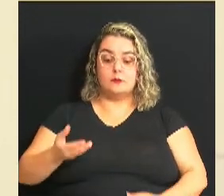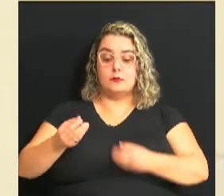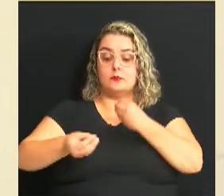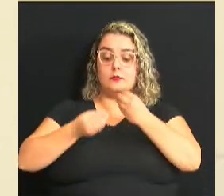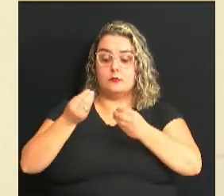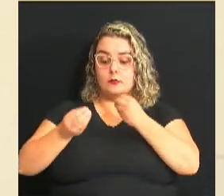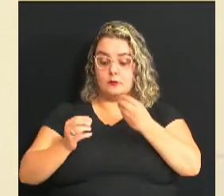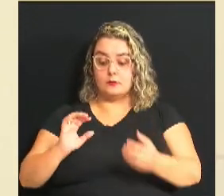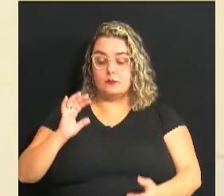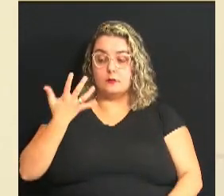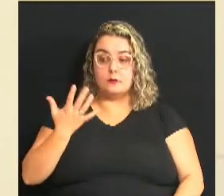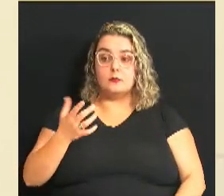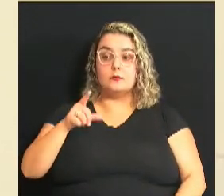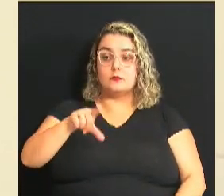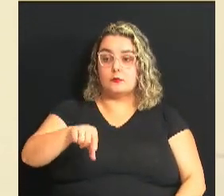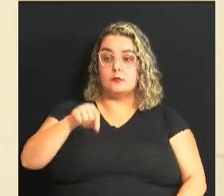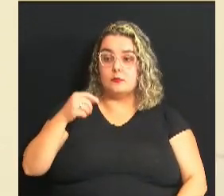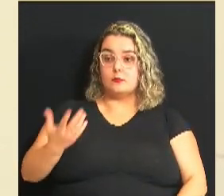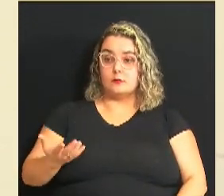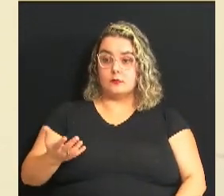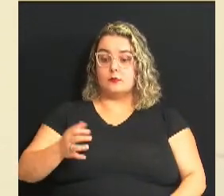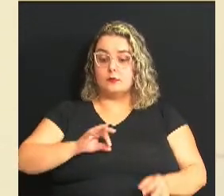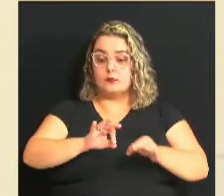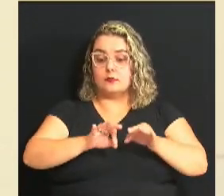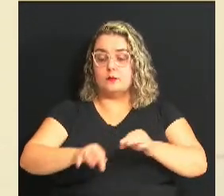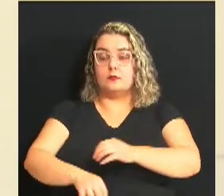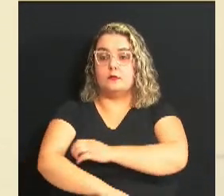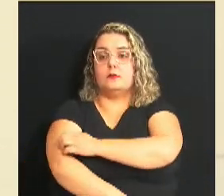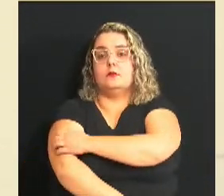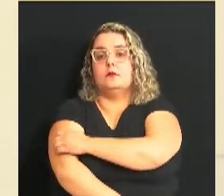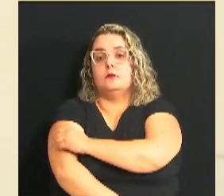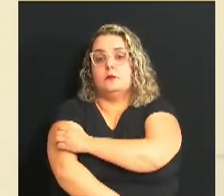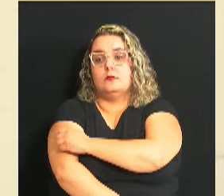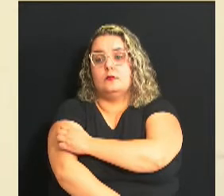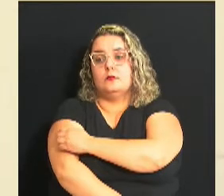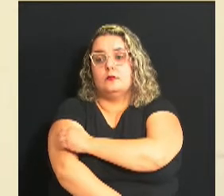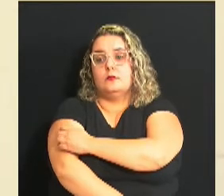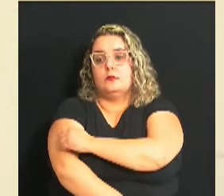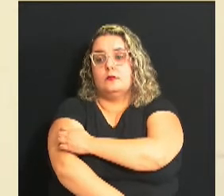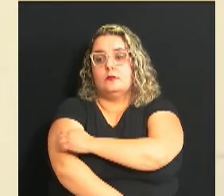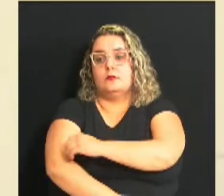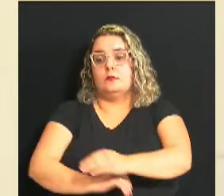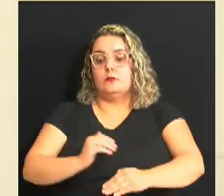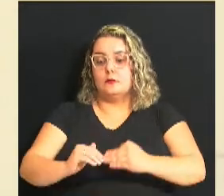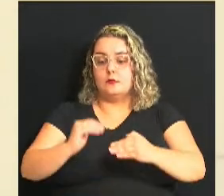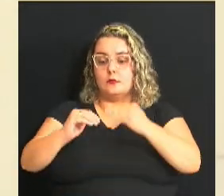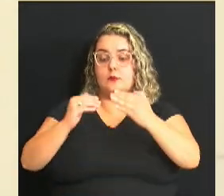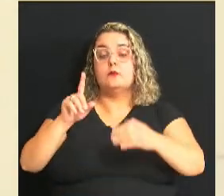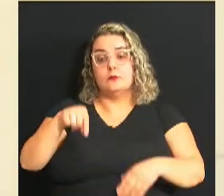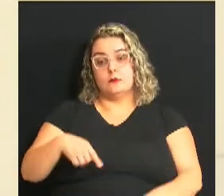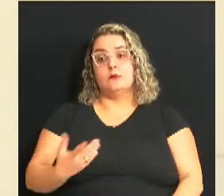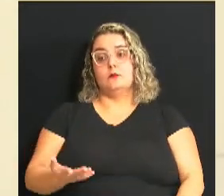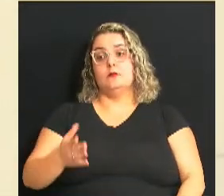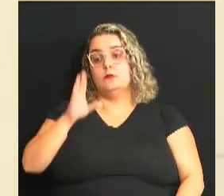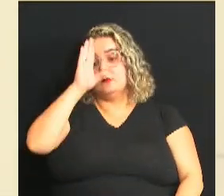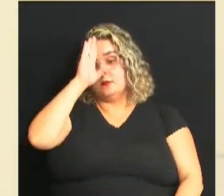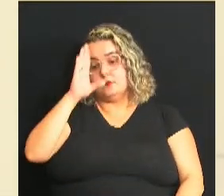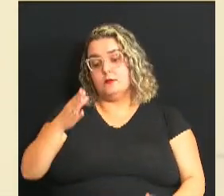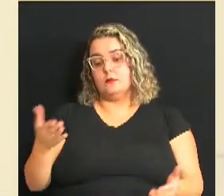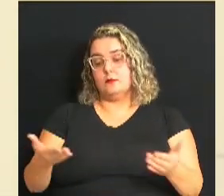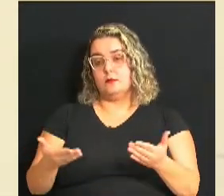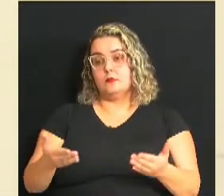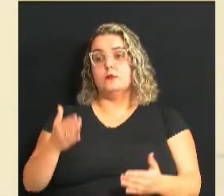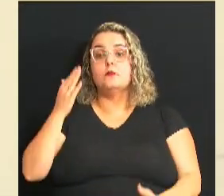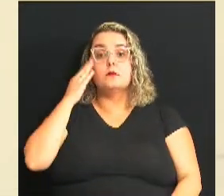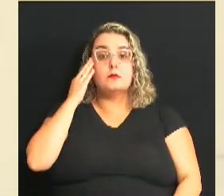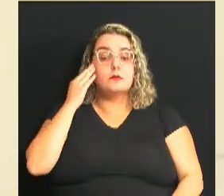a escolha da programação. Talvez para quem produza, essa seja a questão principal hoje, é a gente saber